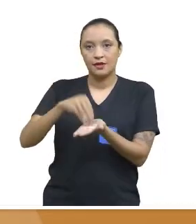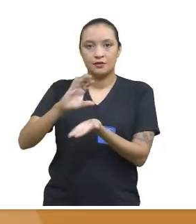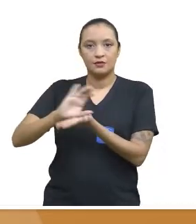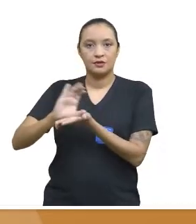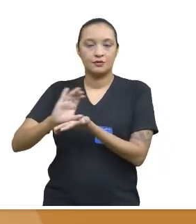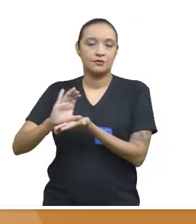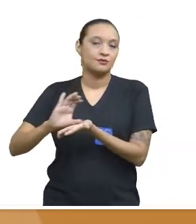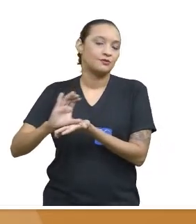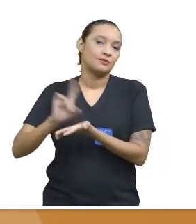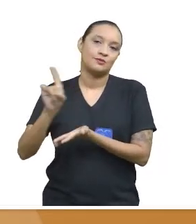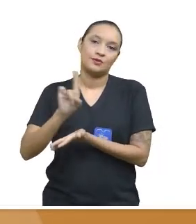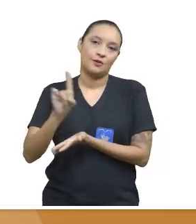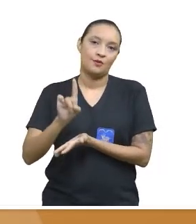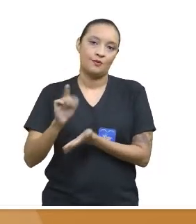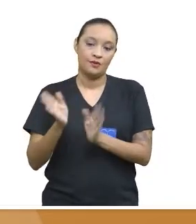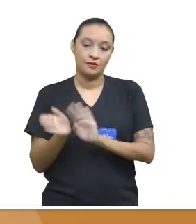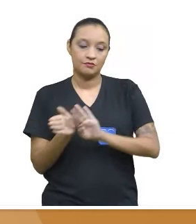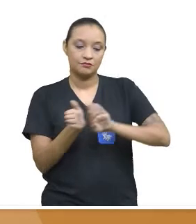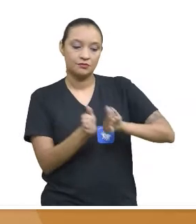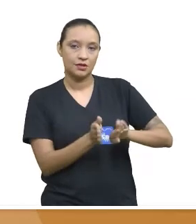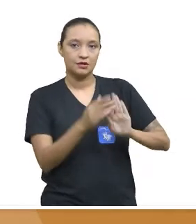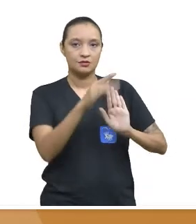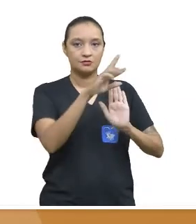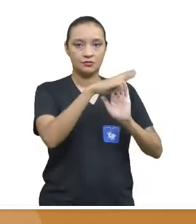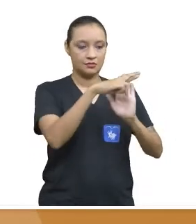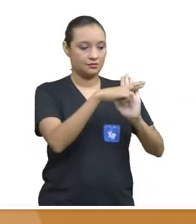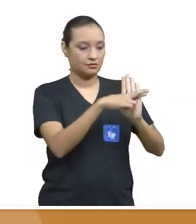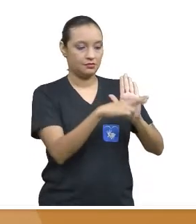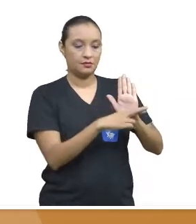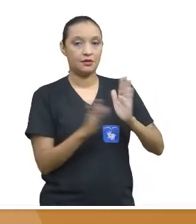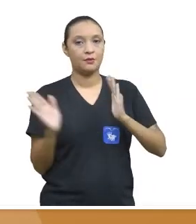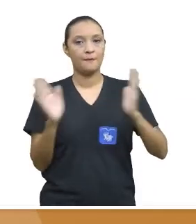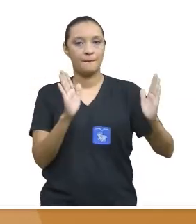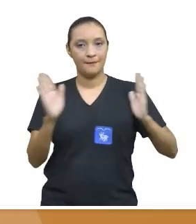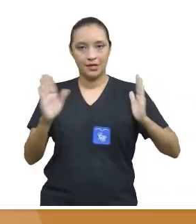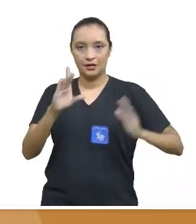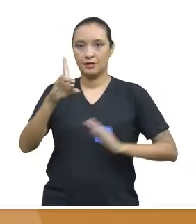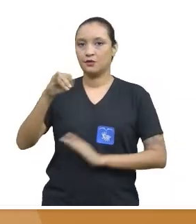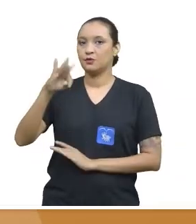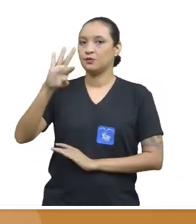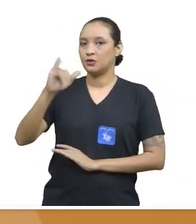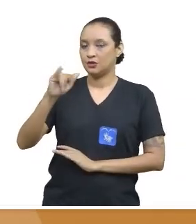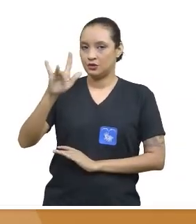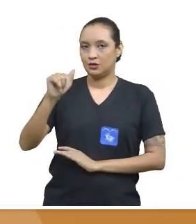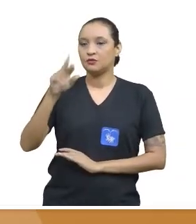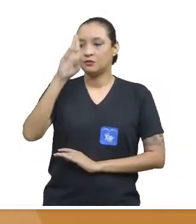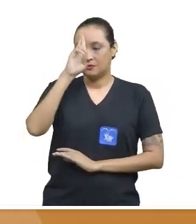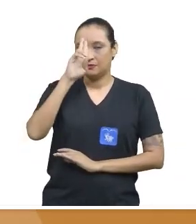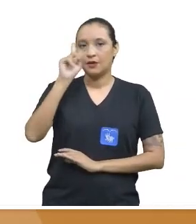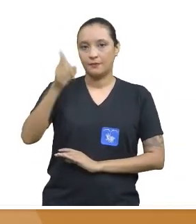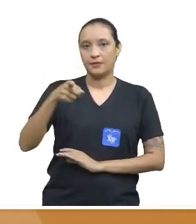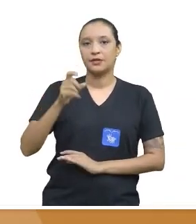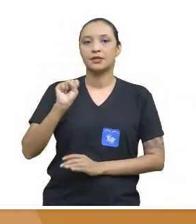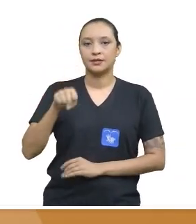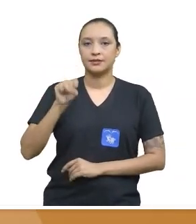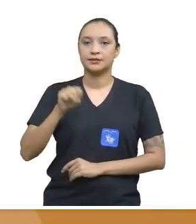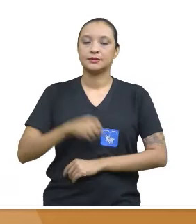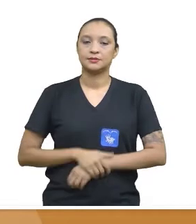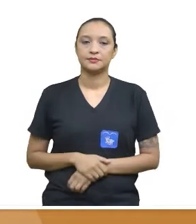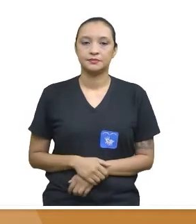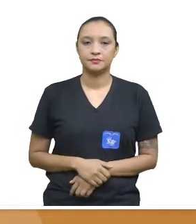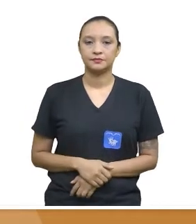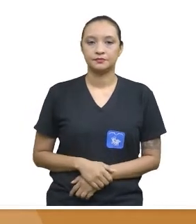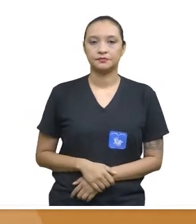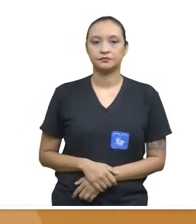papel à parte, mas que durante a ditadura militar vai ter toda a validade, até certo momento, ok? Os